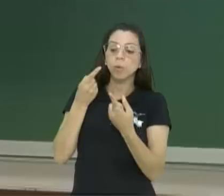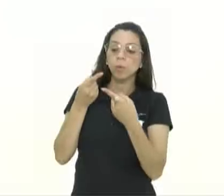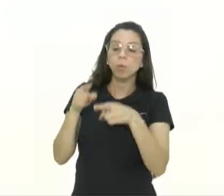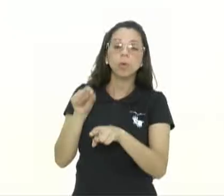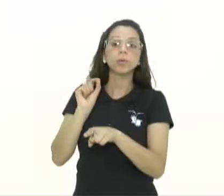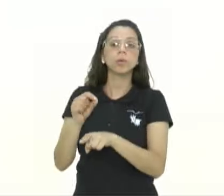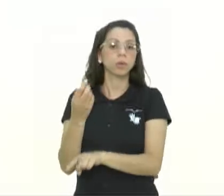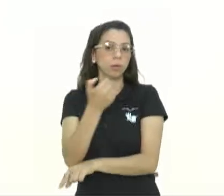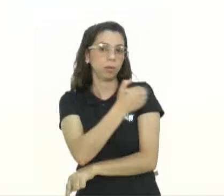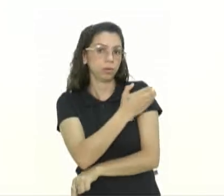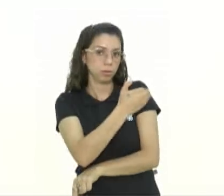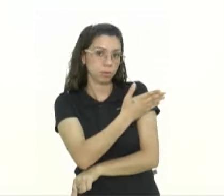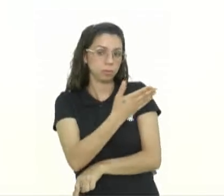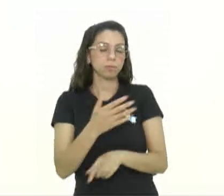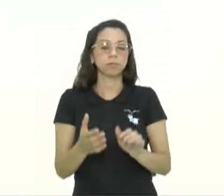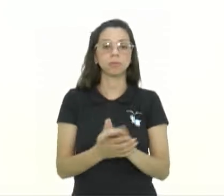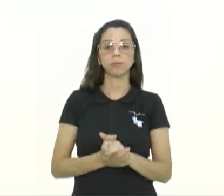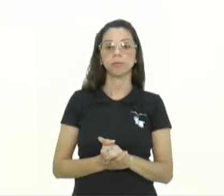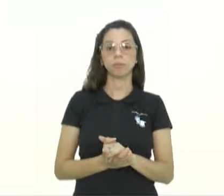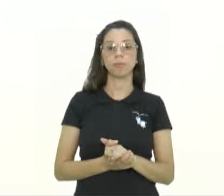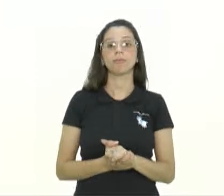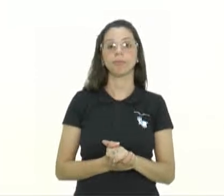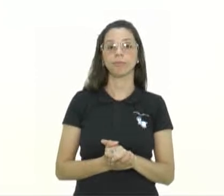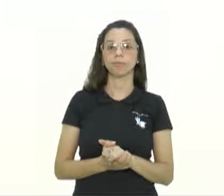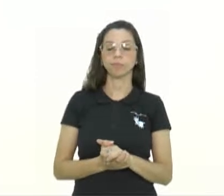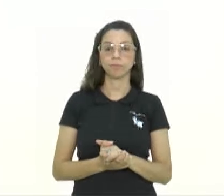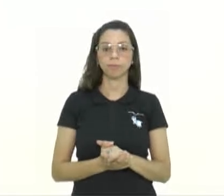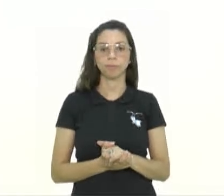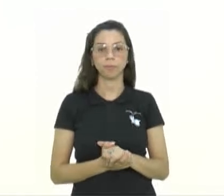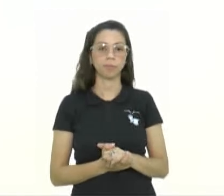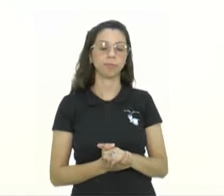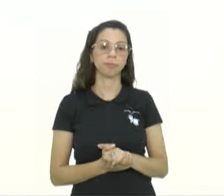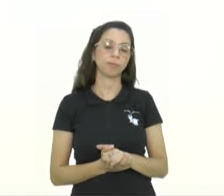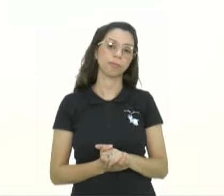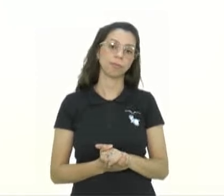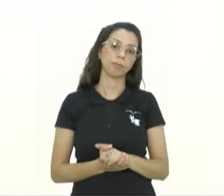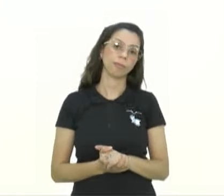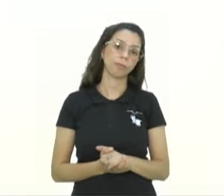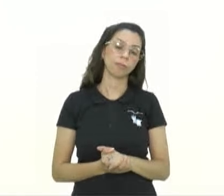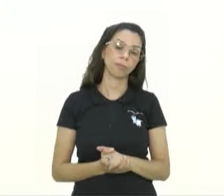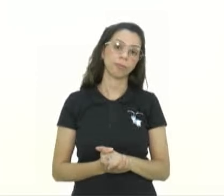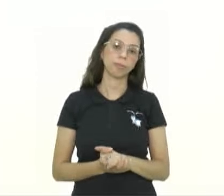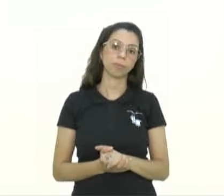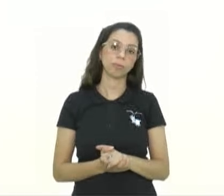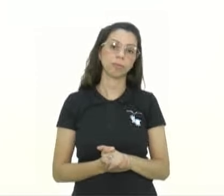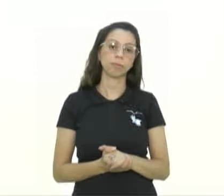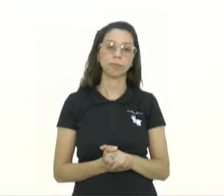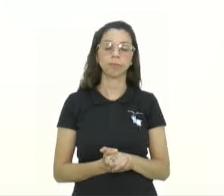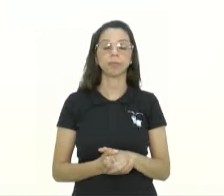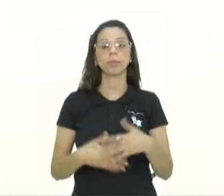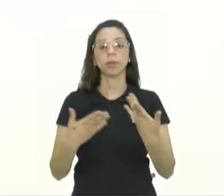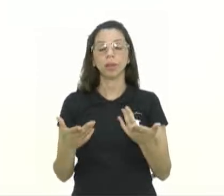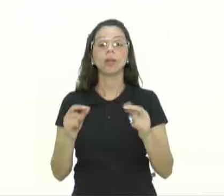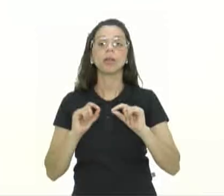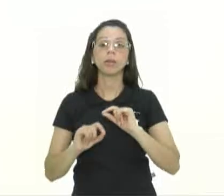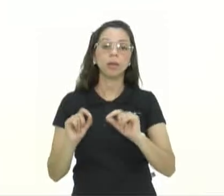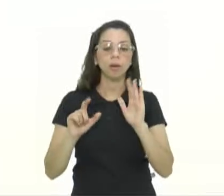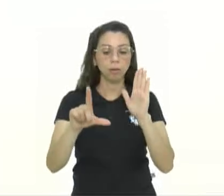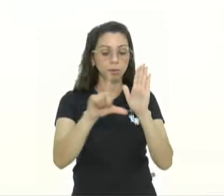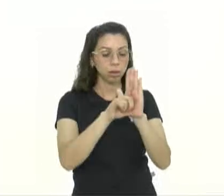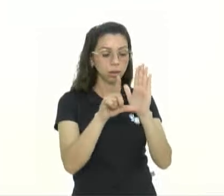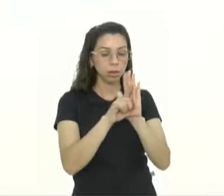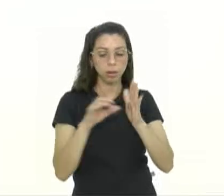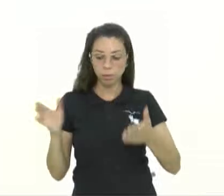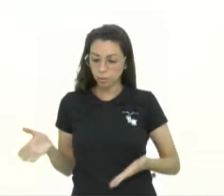racismo, racism. E nos últimos anos, a legislação federal encorajou os americanos a dar